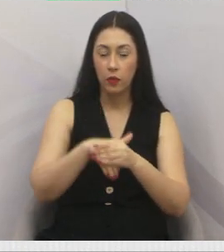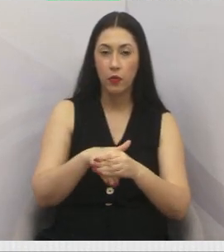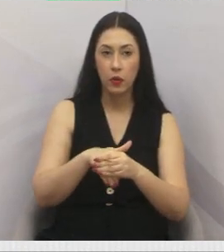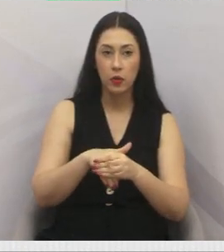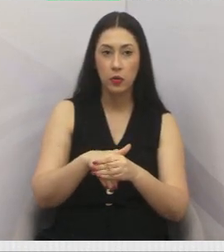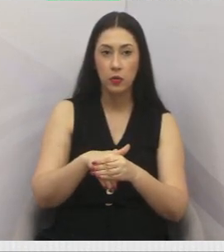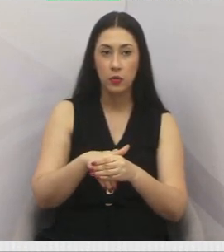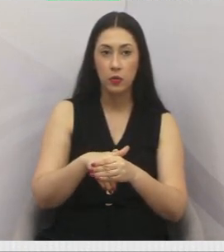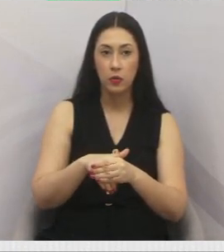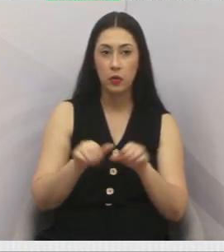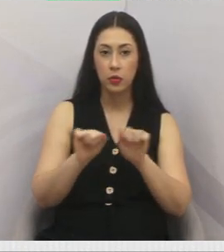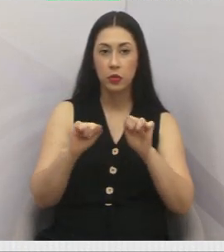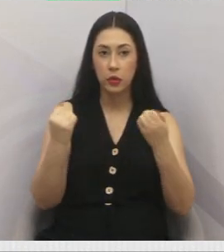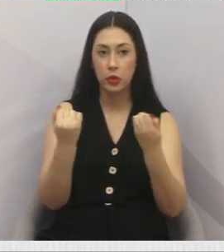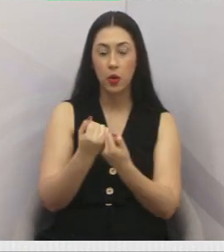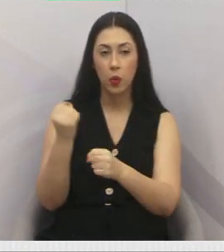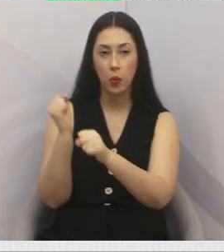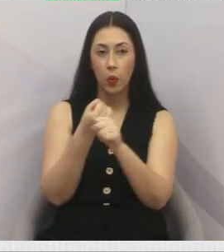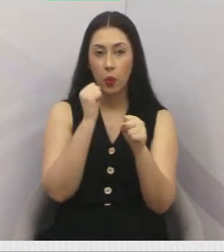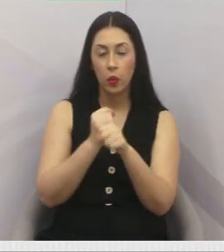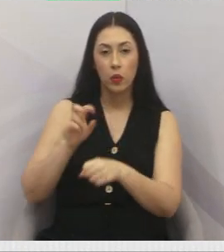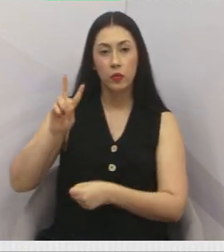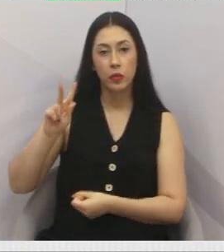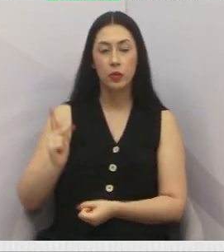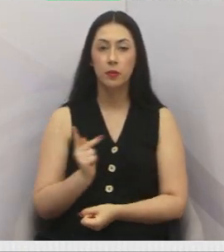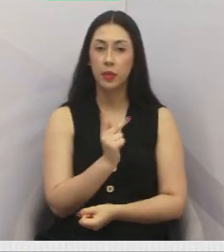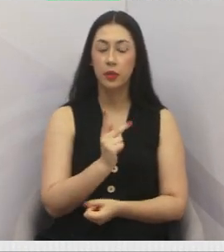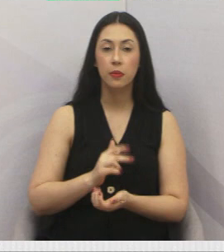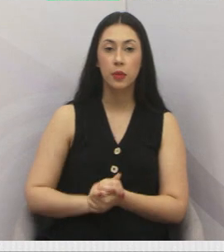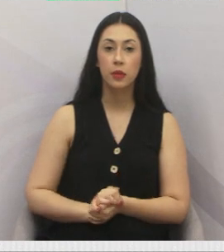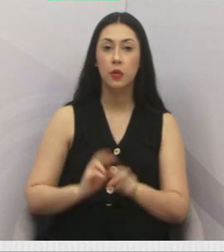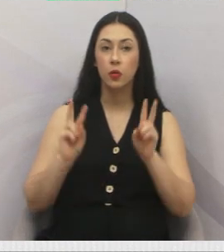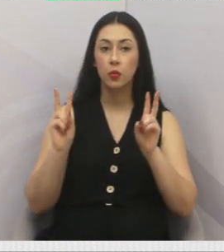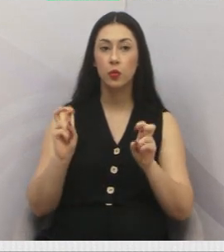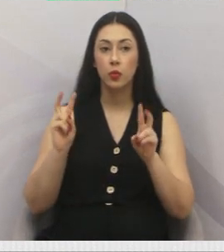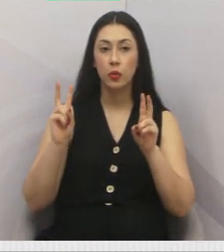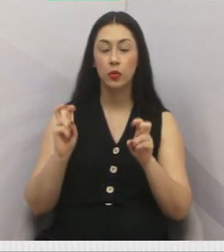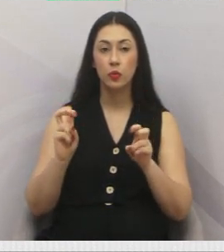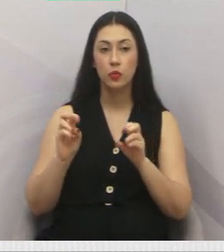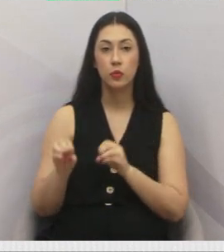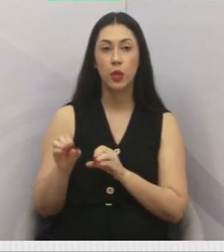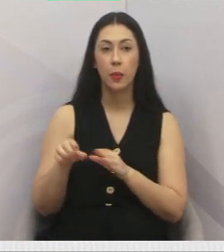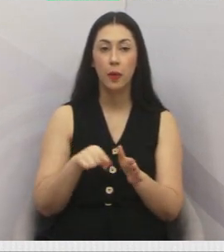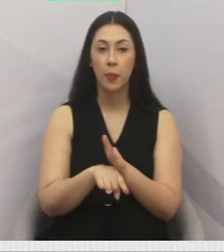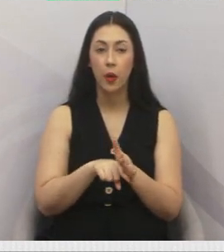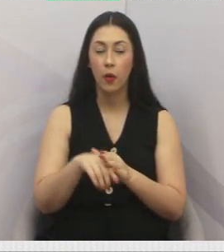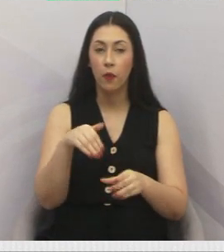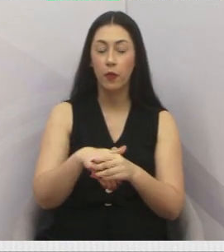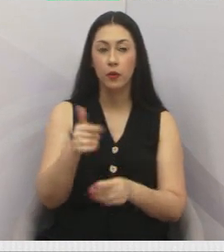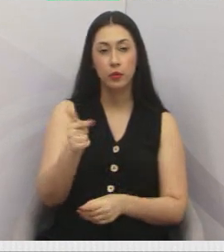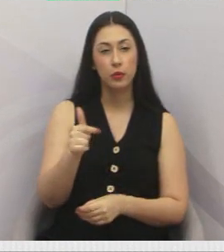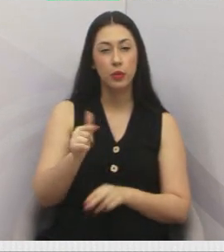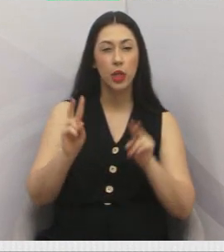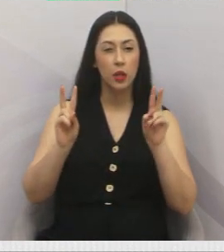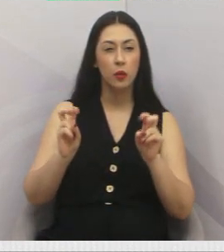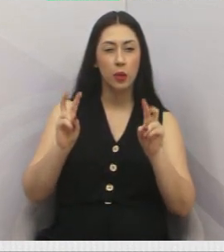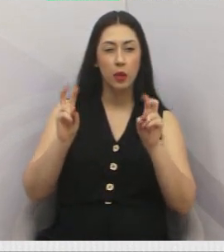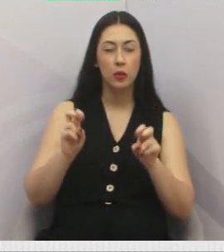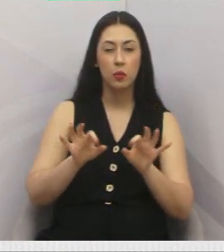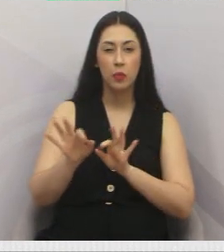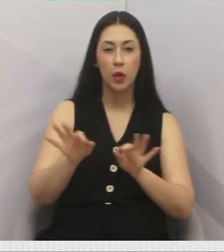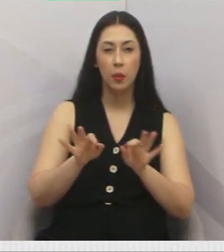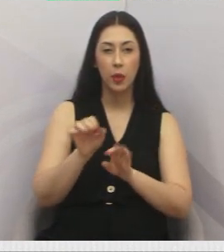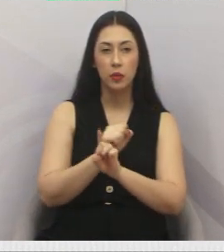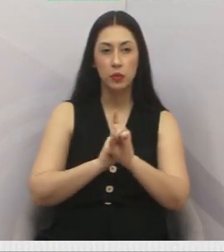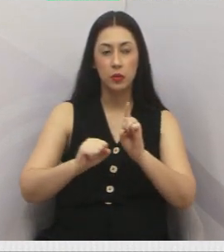profissionais, um voto para a Associação das Construtoras do Vale do Paraíba, a Convap. Segmento entidades acadêmicas, voto em branco. Segmento